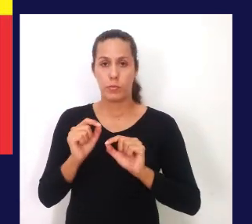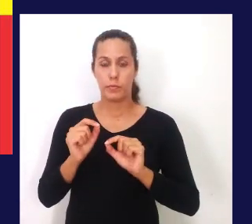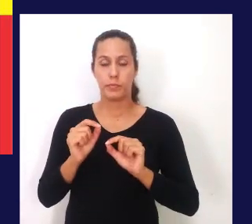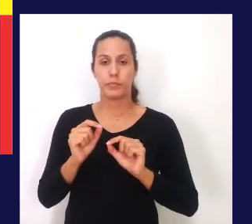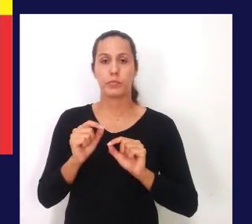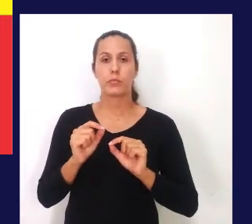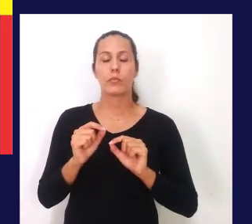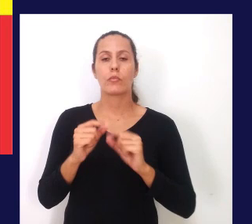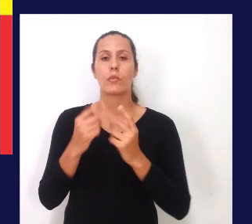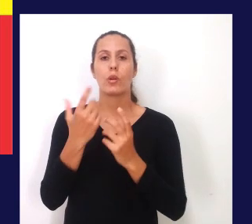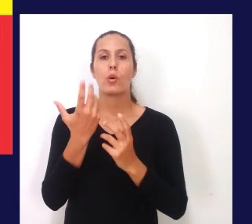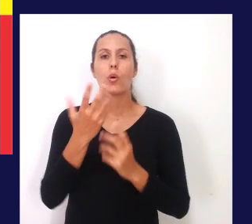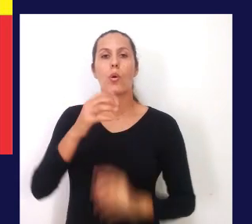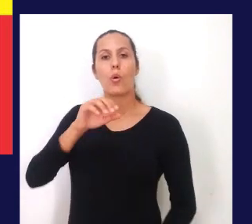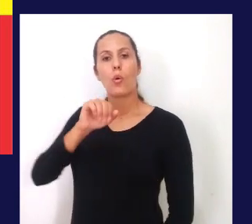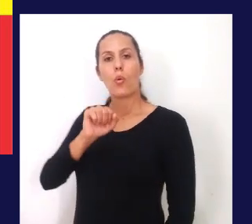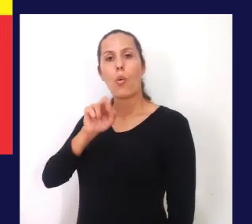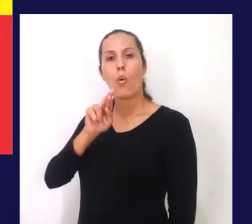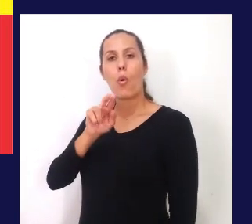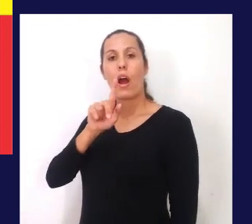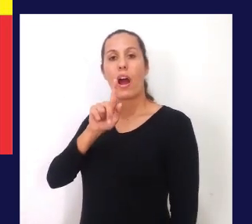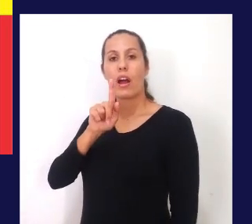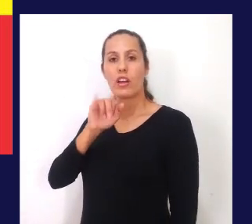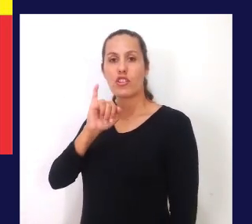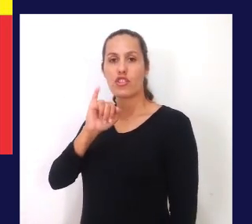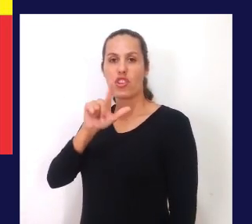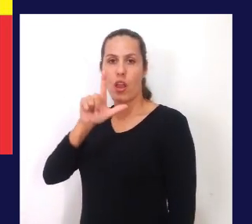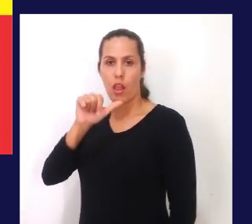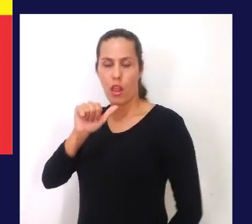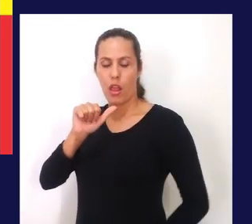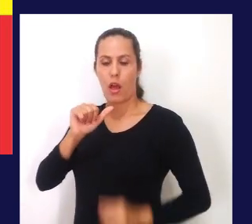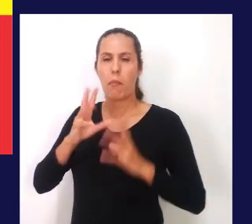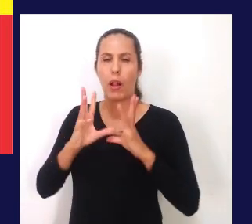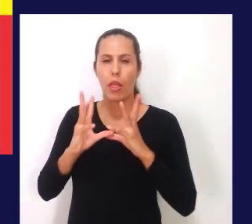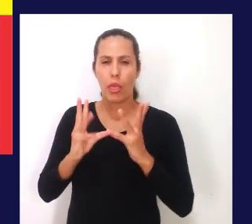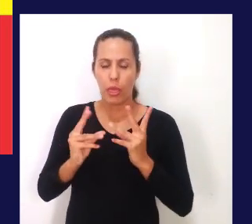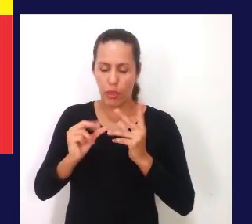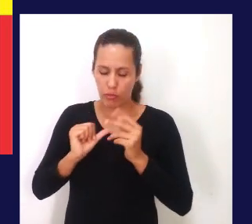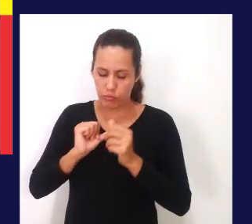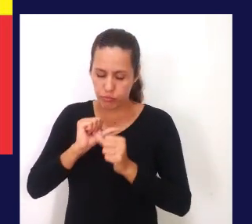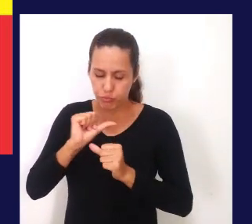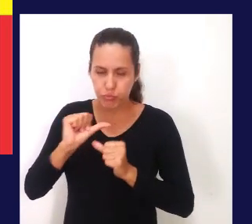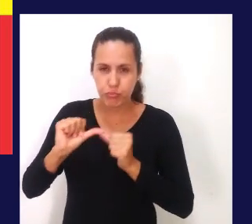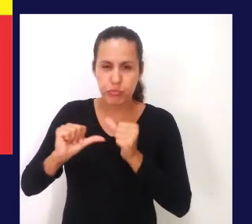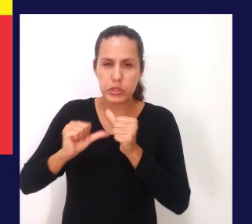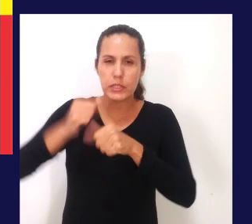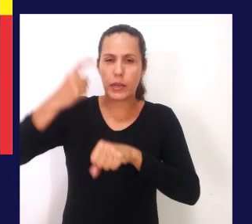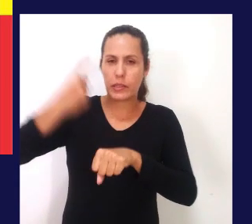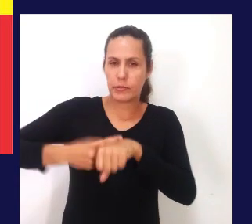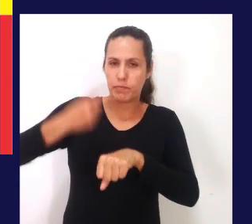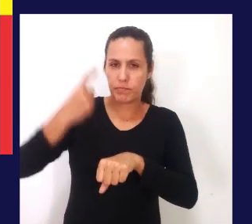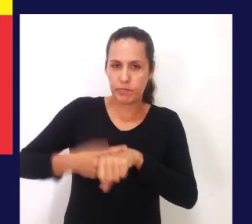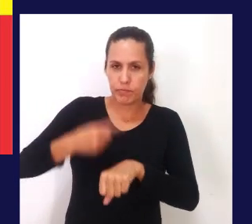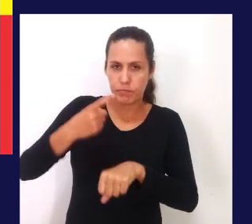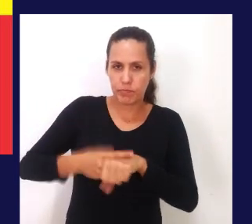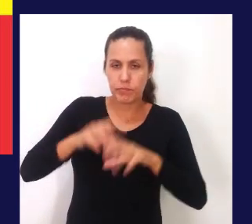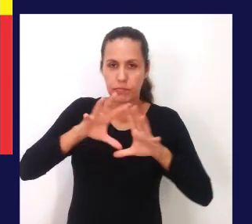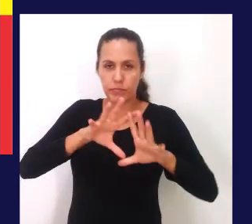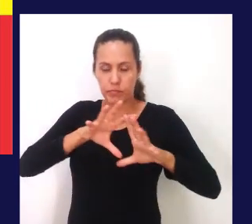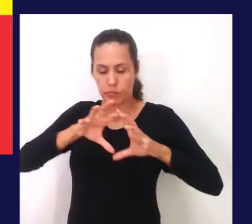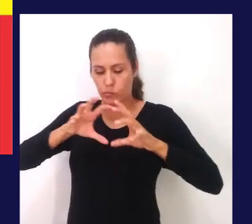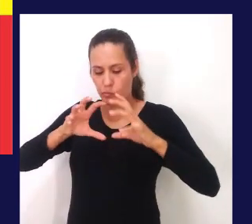as argilas elas se cimentam, né, após serem transportadas